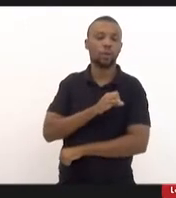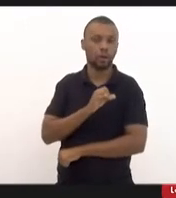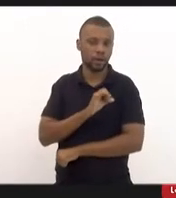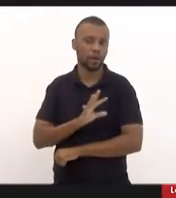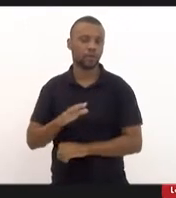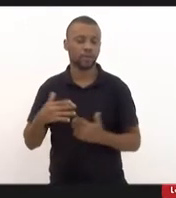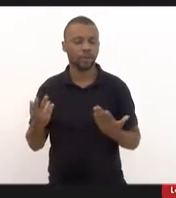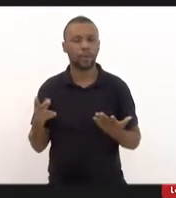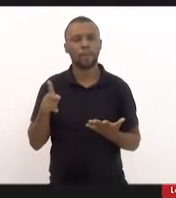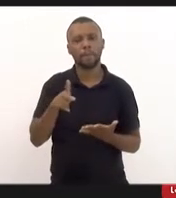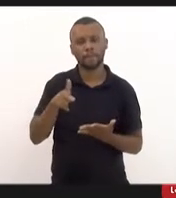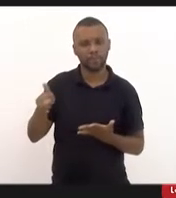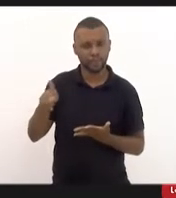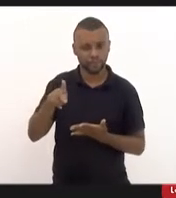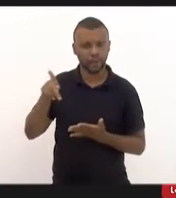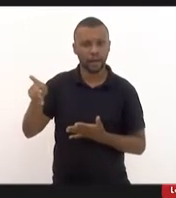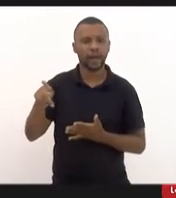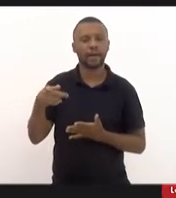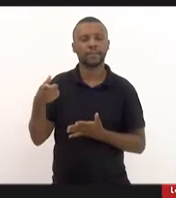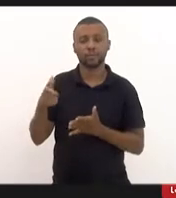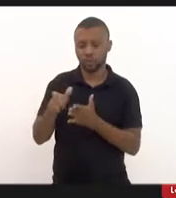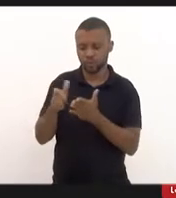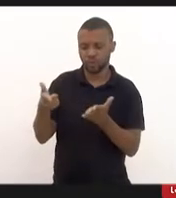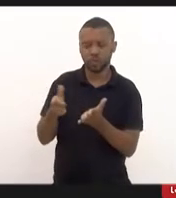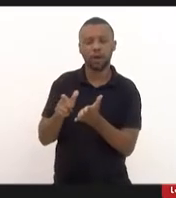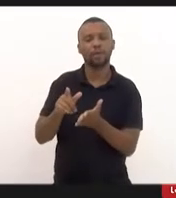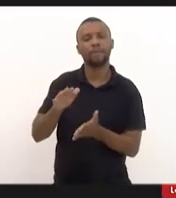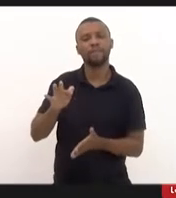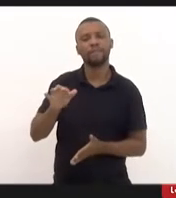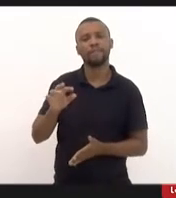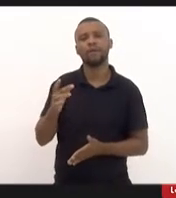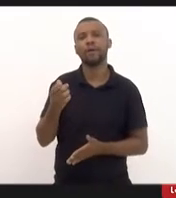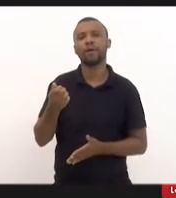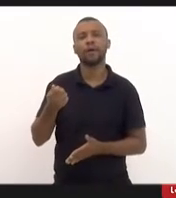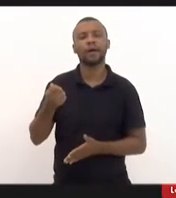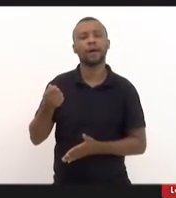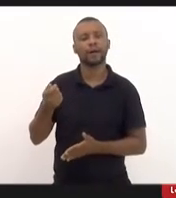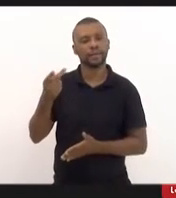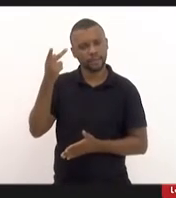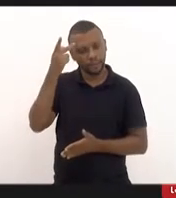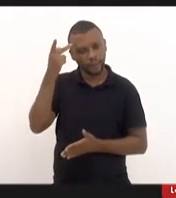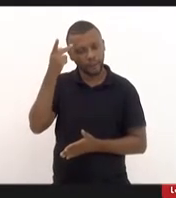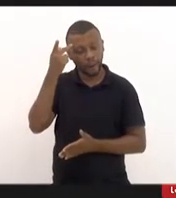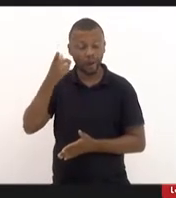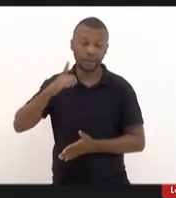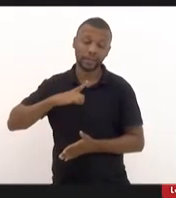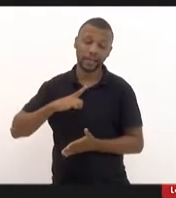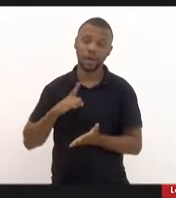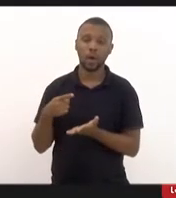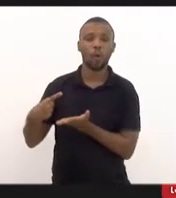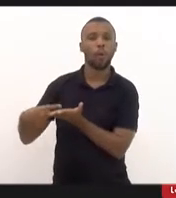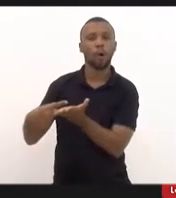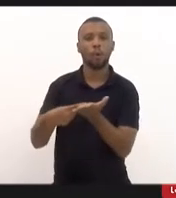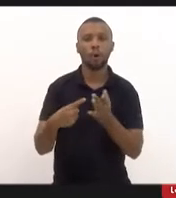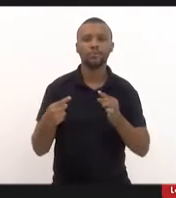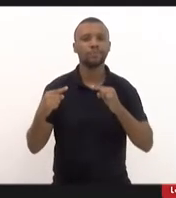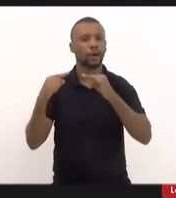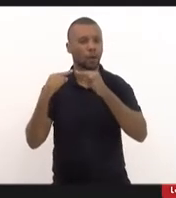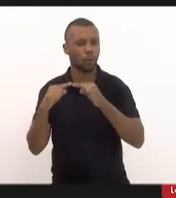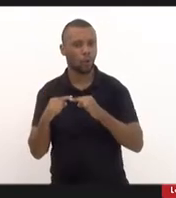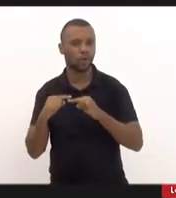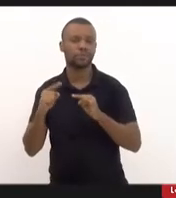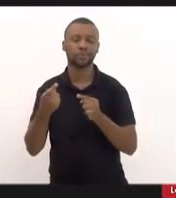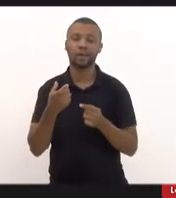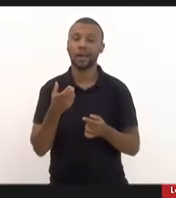da Fundação da Folha de São Paulo recentemente. Agora o acordo de recuperação fiscal está assinado, acho que está bem, foi importante para nós, é fundamental para